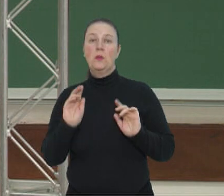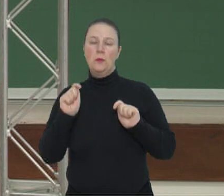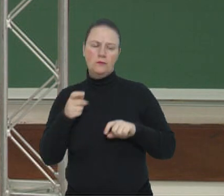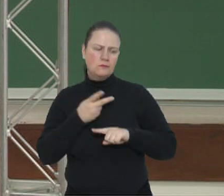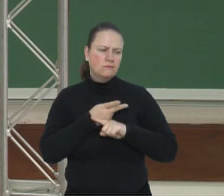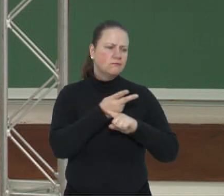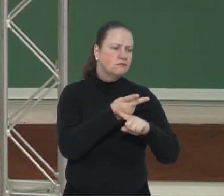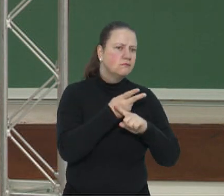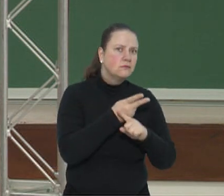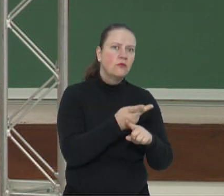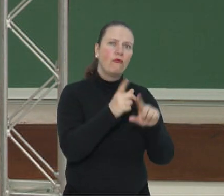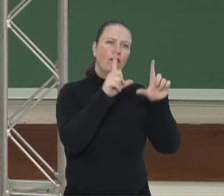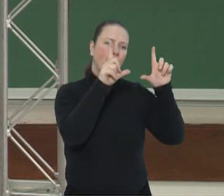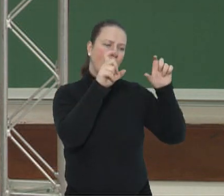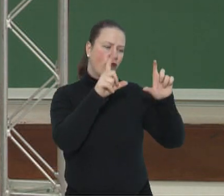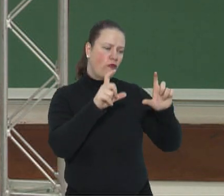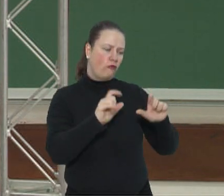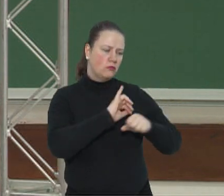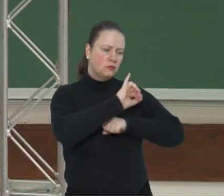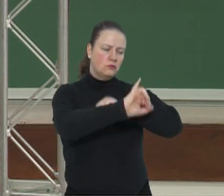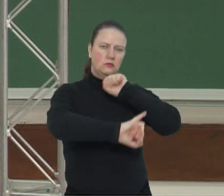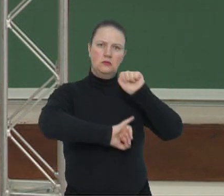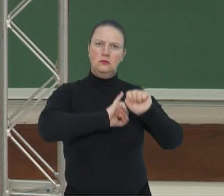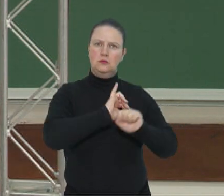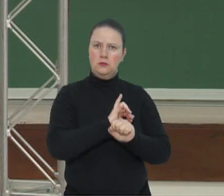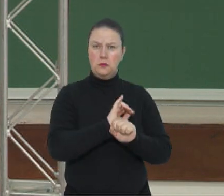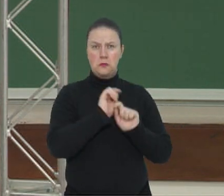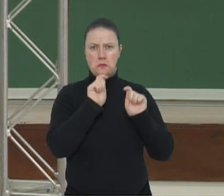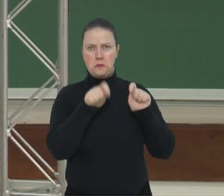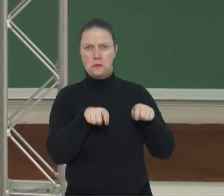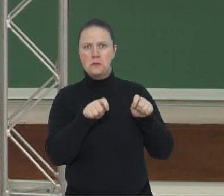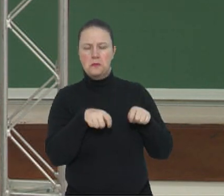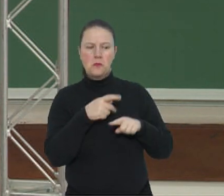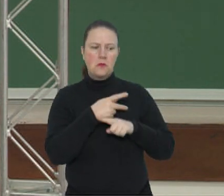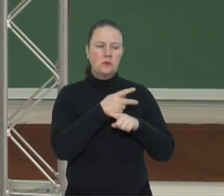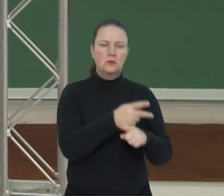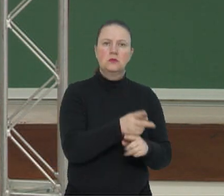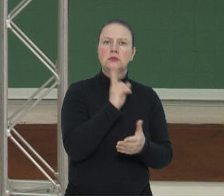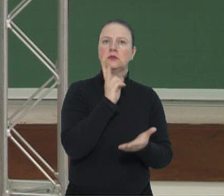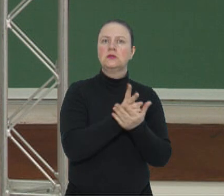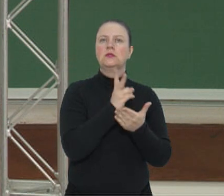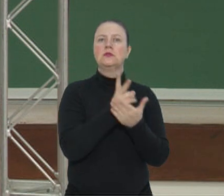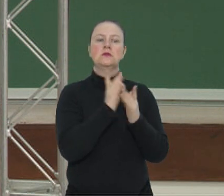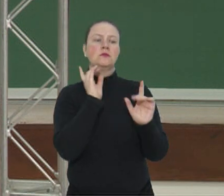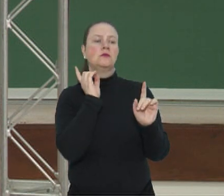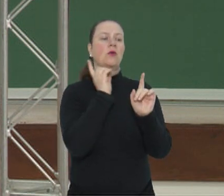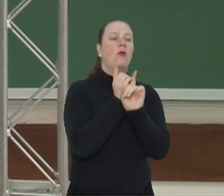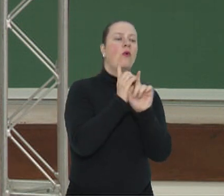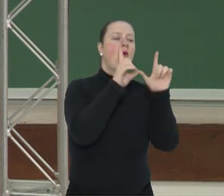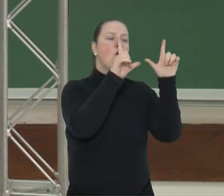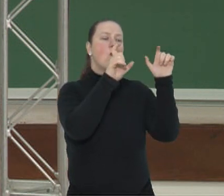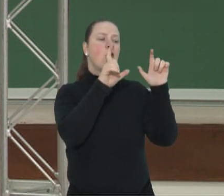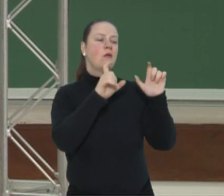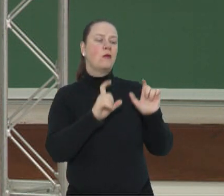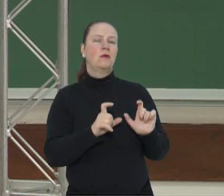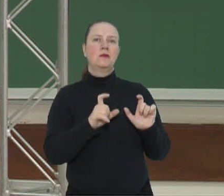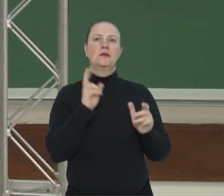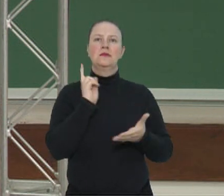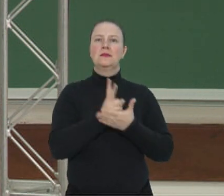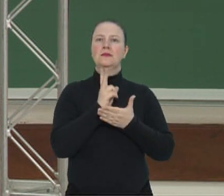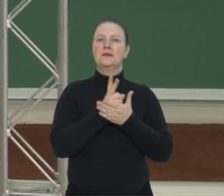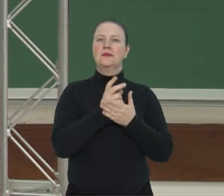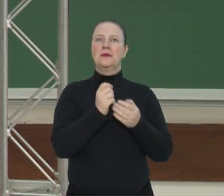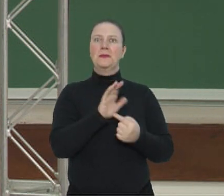outras fotos aí na internet, nos meios digitais. Vocês sempre vão observar aí que ele era uma pessoa que saía aí